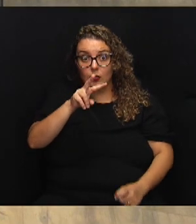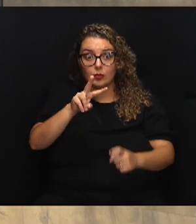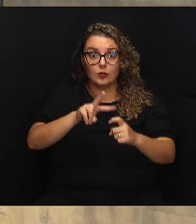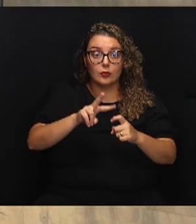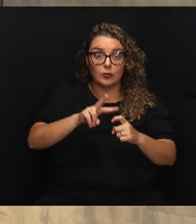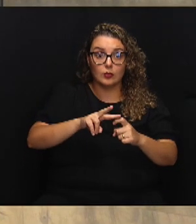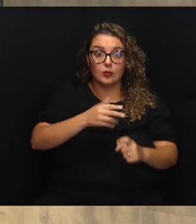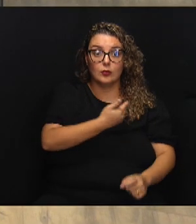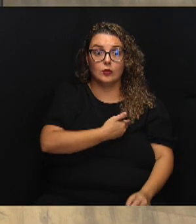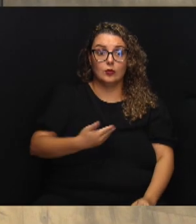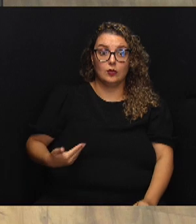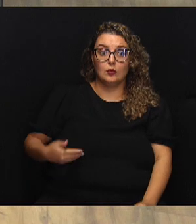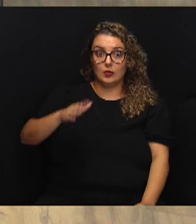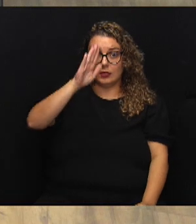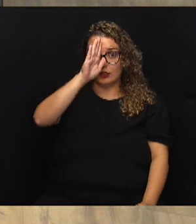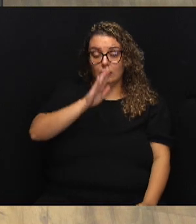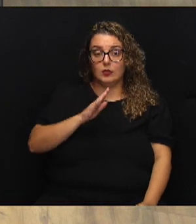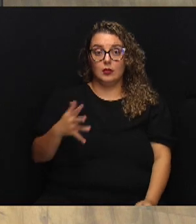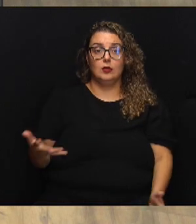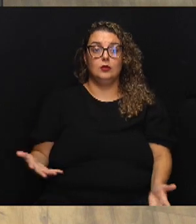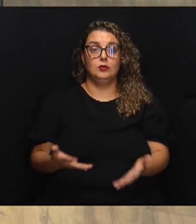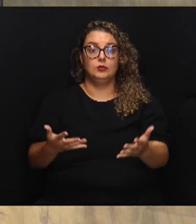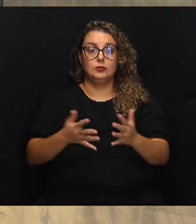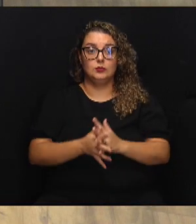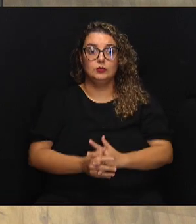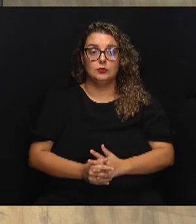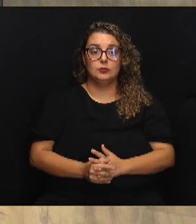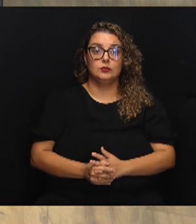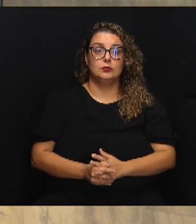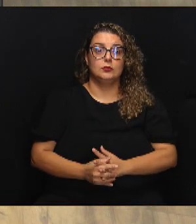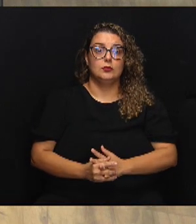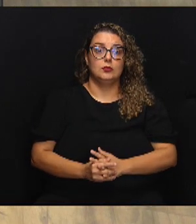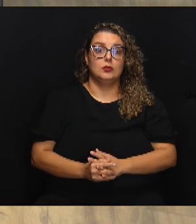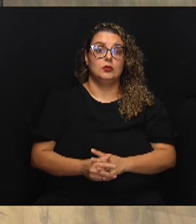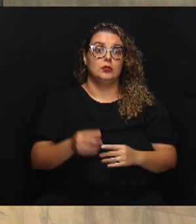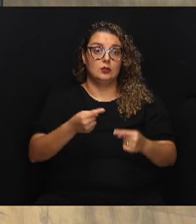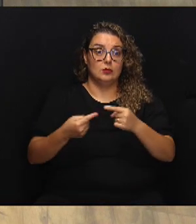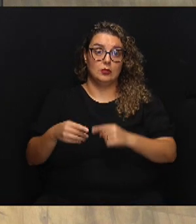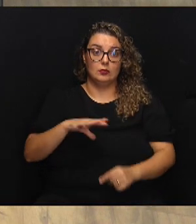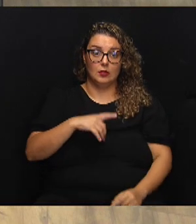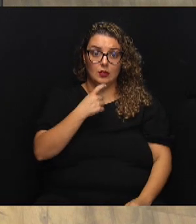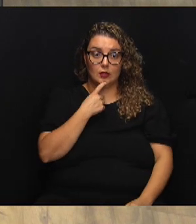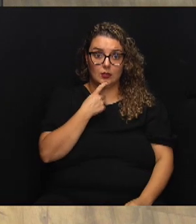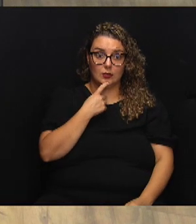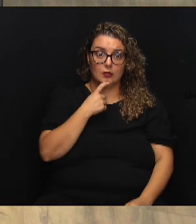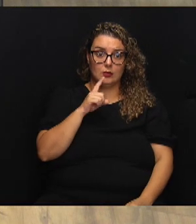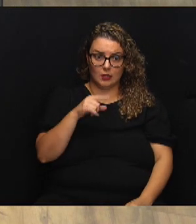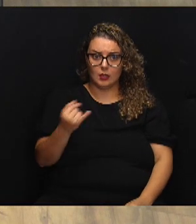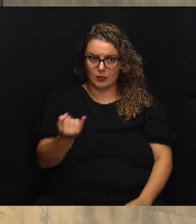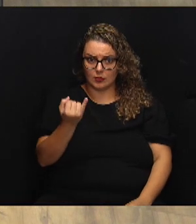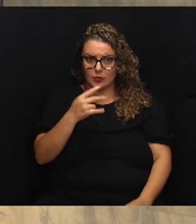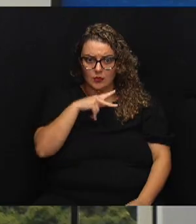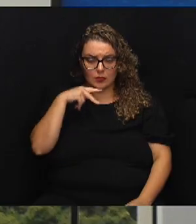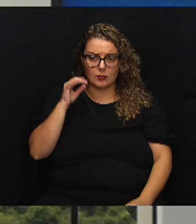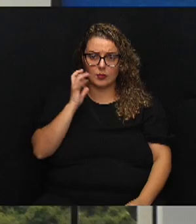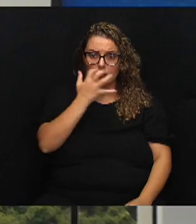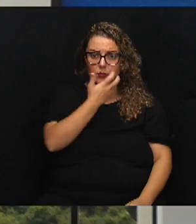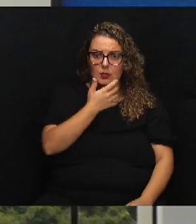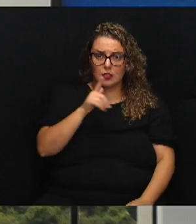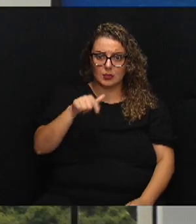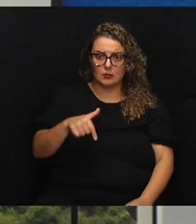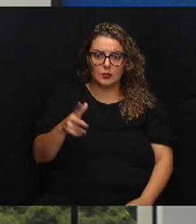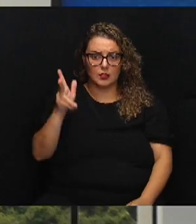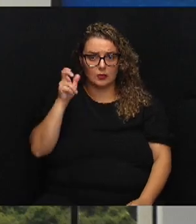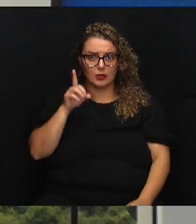Veterinário Público, uma iniciativa que é muito discutida aqui no município de Campinas, seria muito importante? Permínio, Herbert, depois quero escutar a